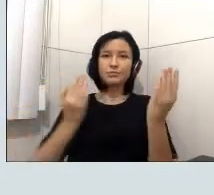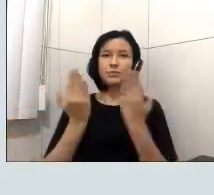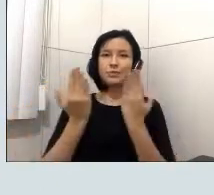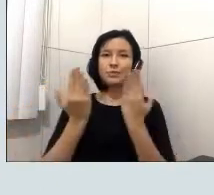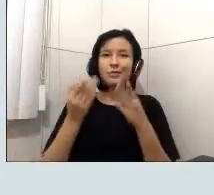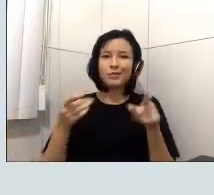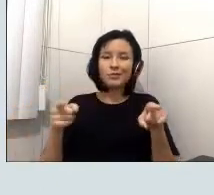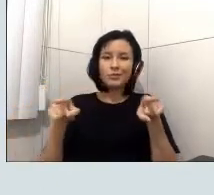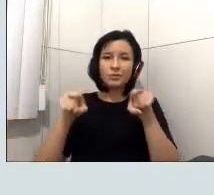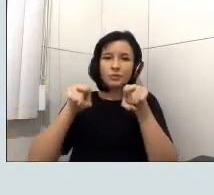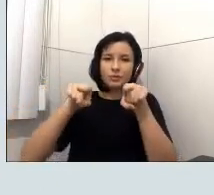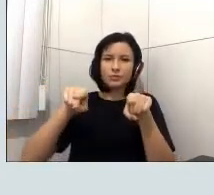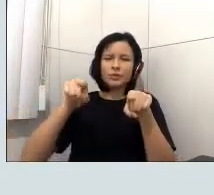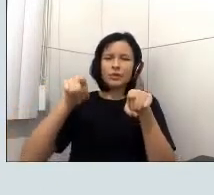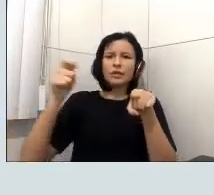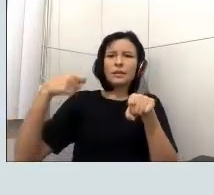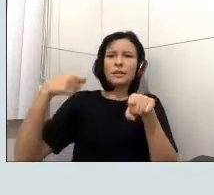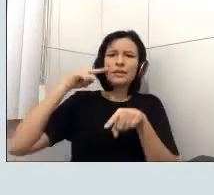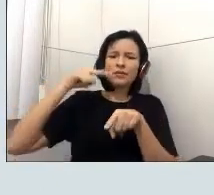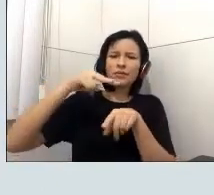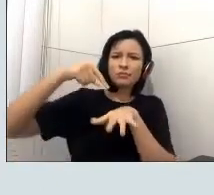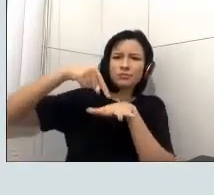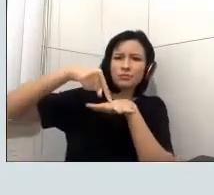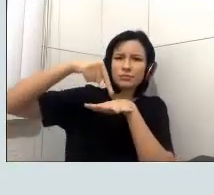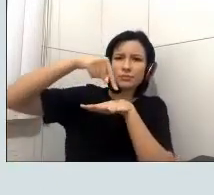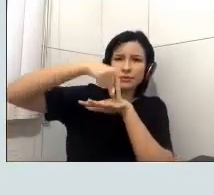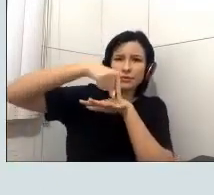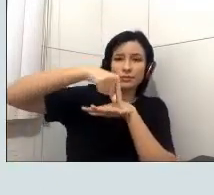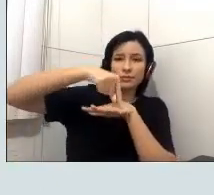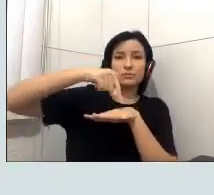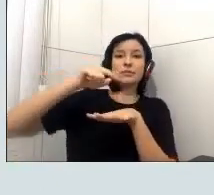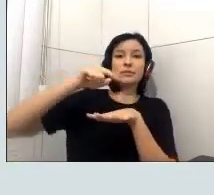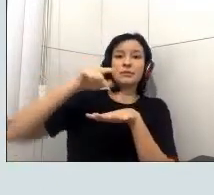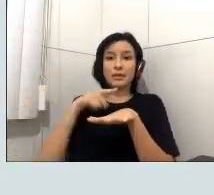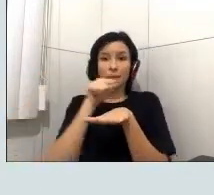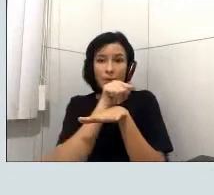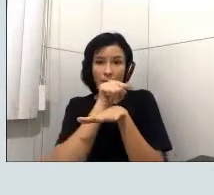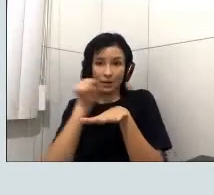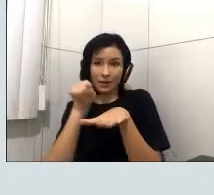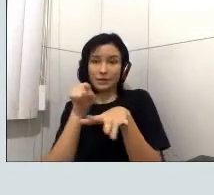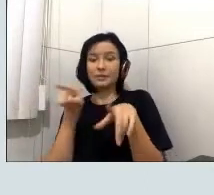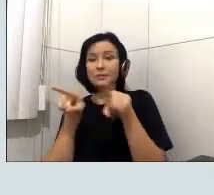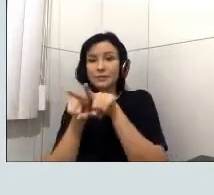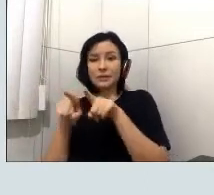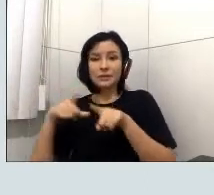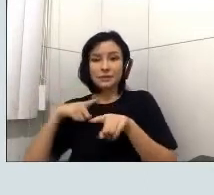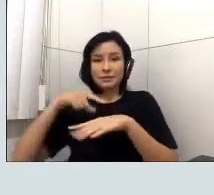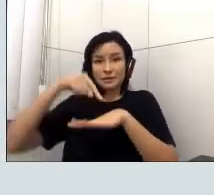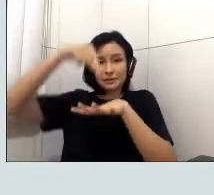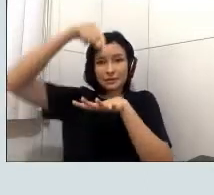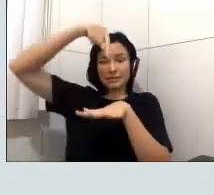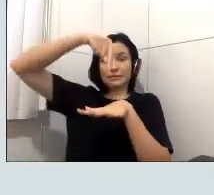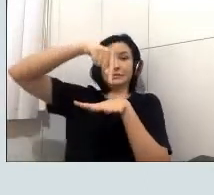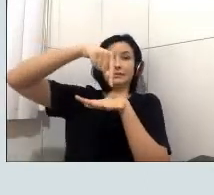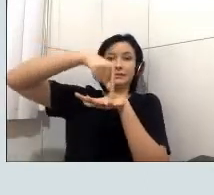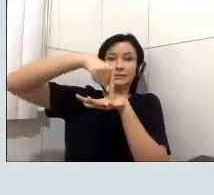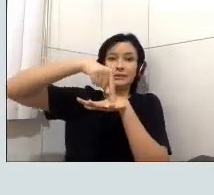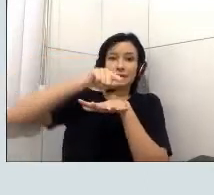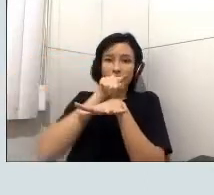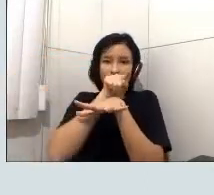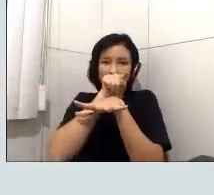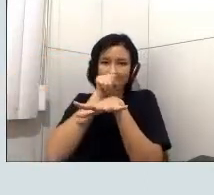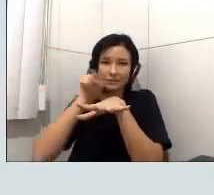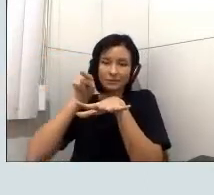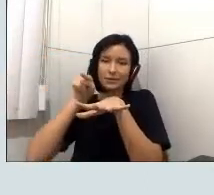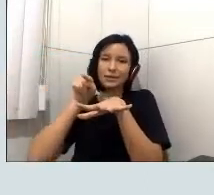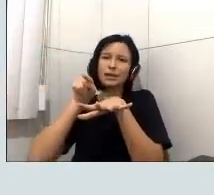Ou seja, vocês estão vendo uma reta e um plano, né? Essa reta de cima, ela é chamada de reta R.